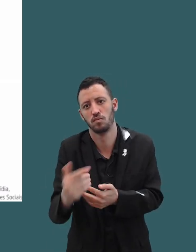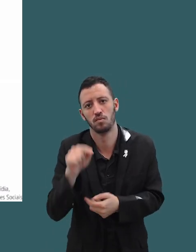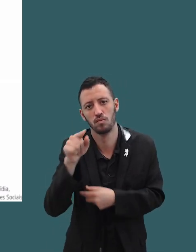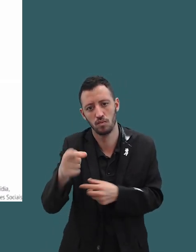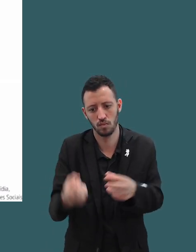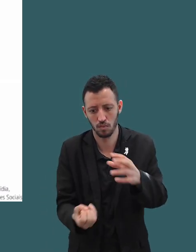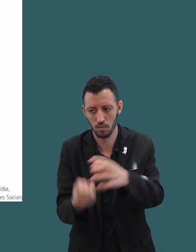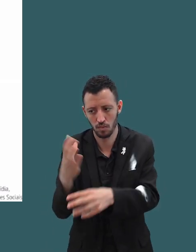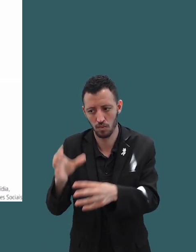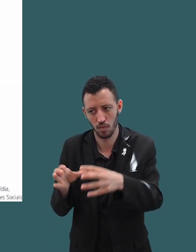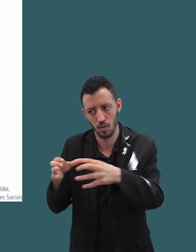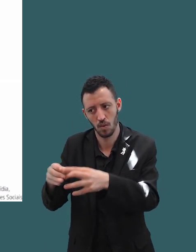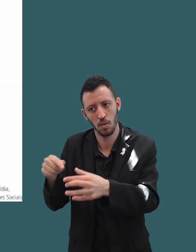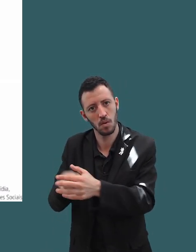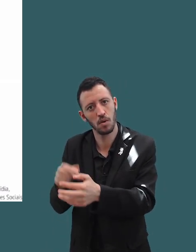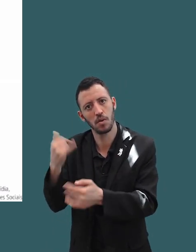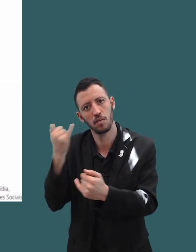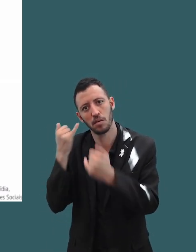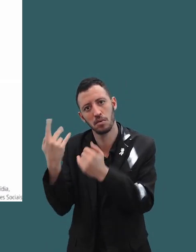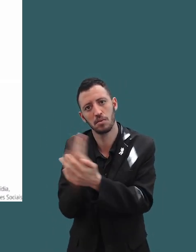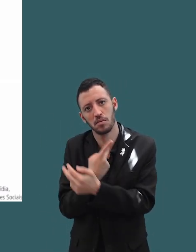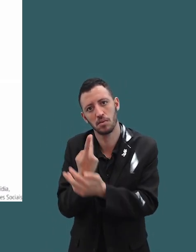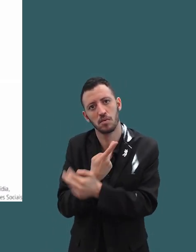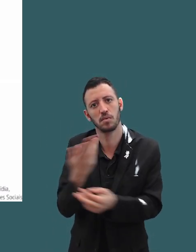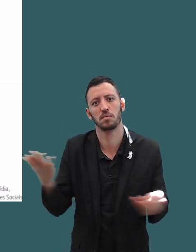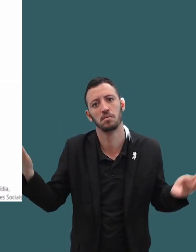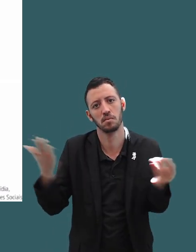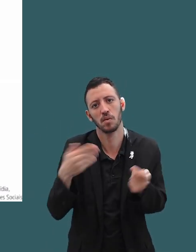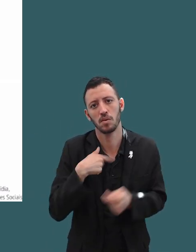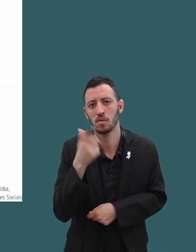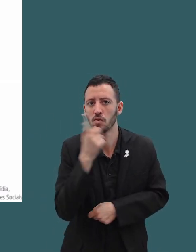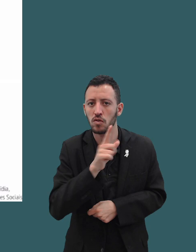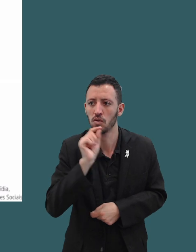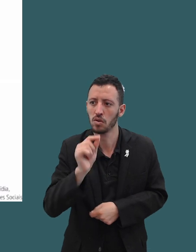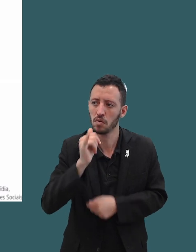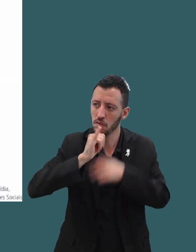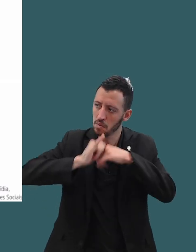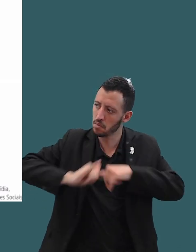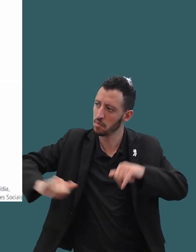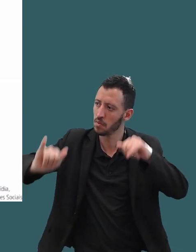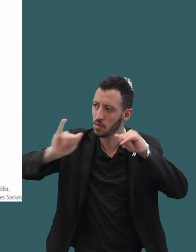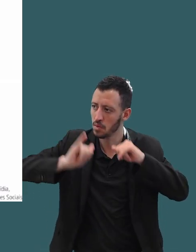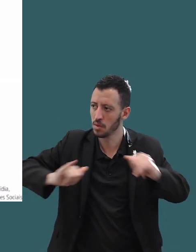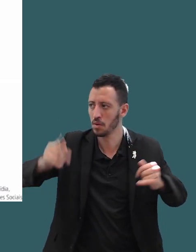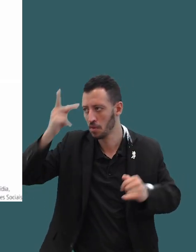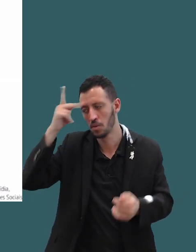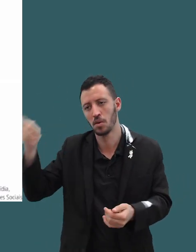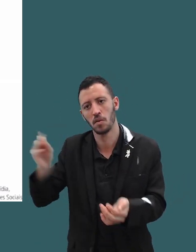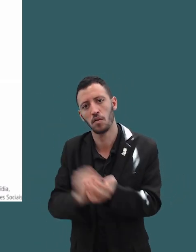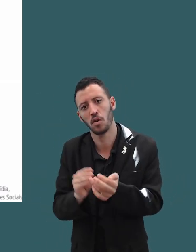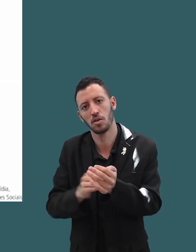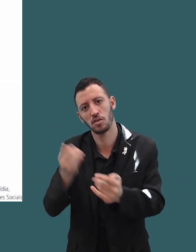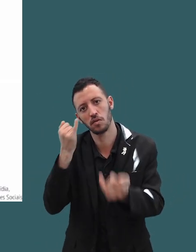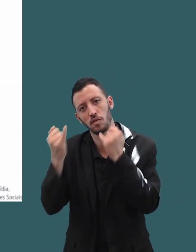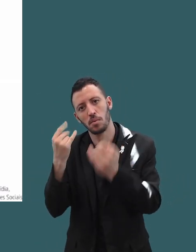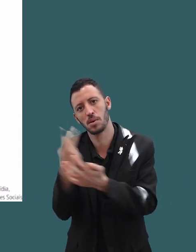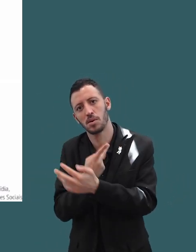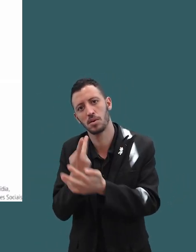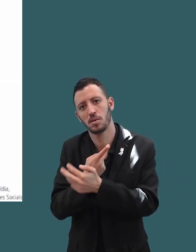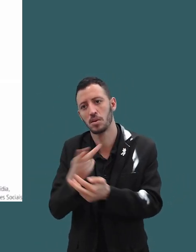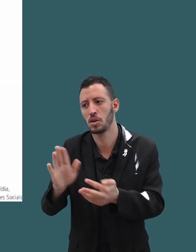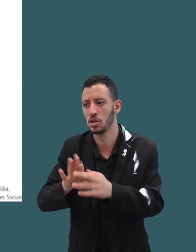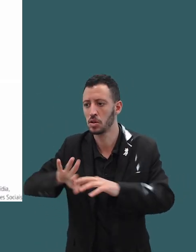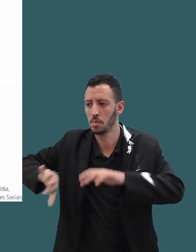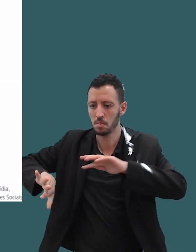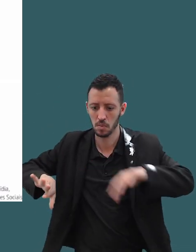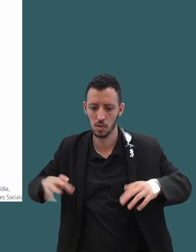pela desconstrução da desinformação, senão eu não consigo informar, porque a desinformação já chegou, já separou e já